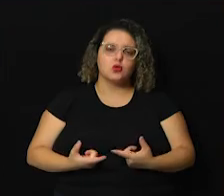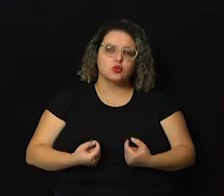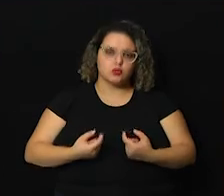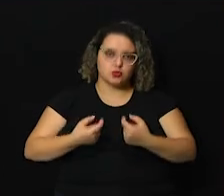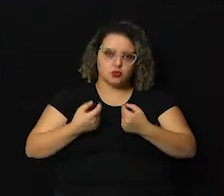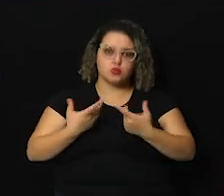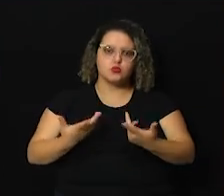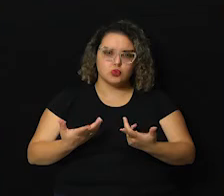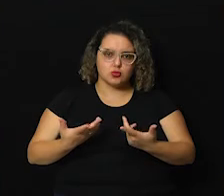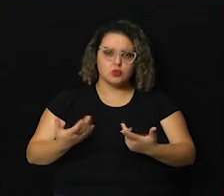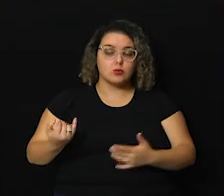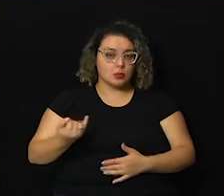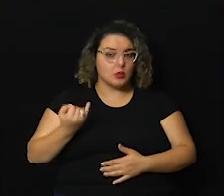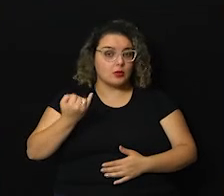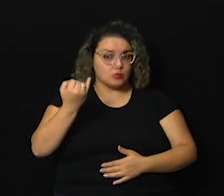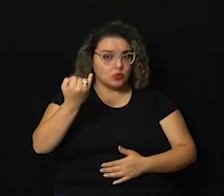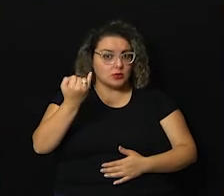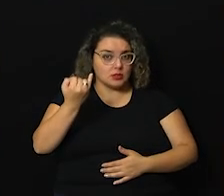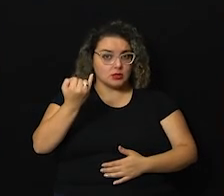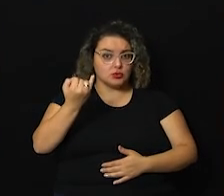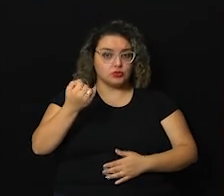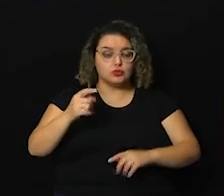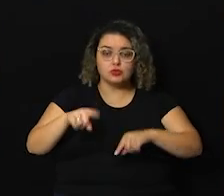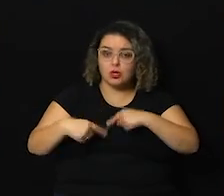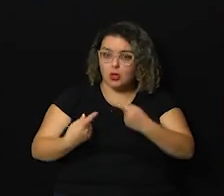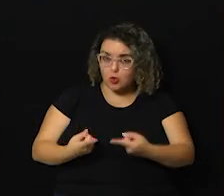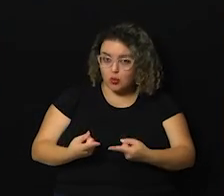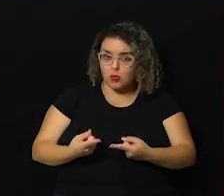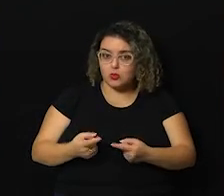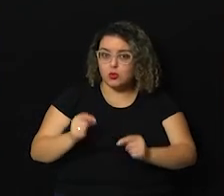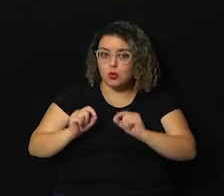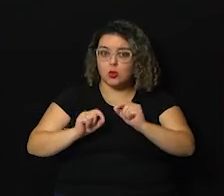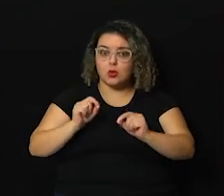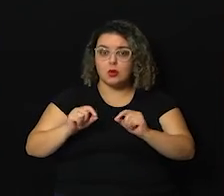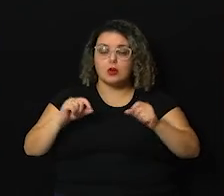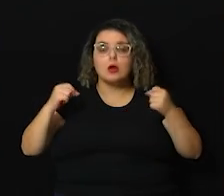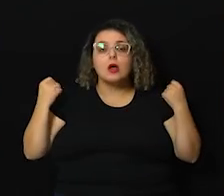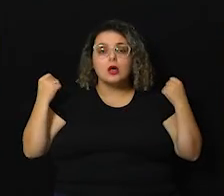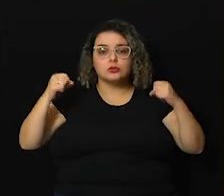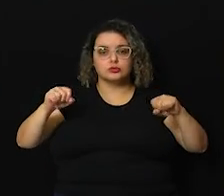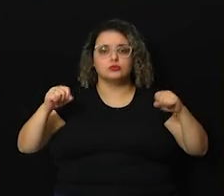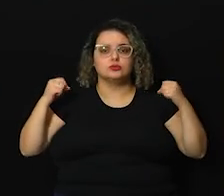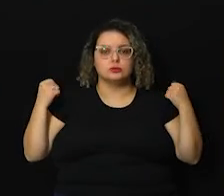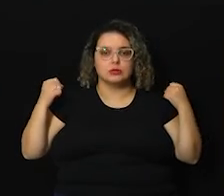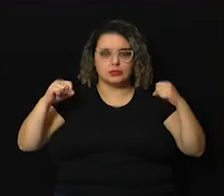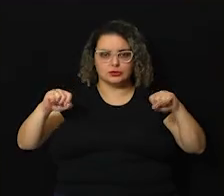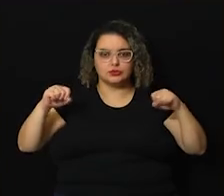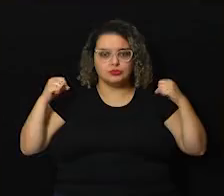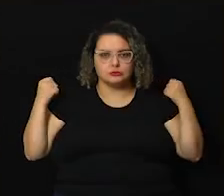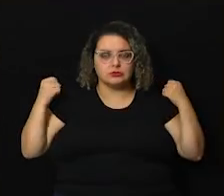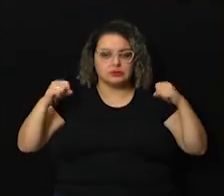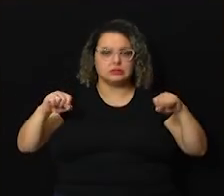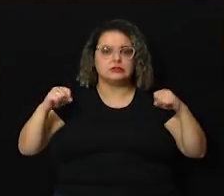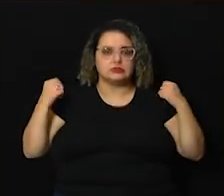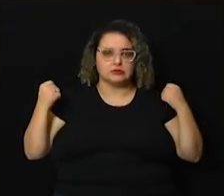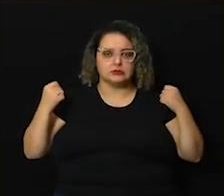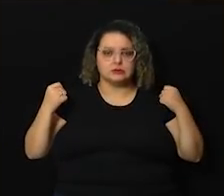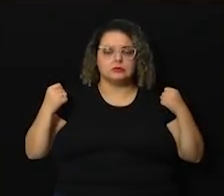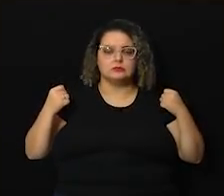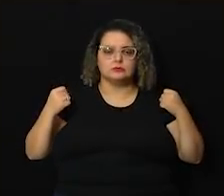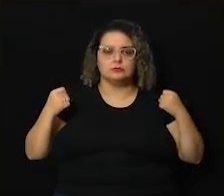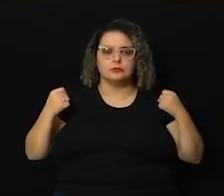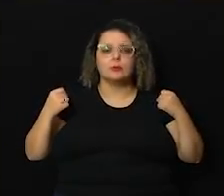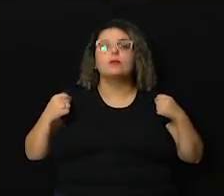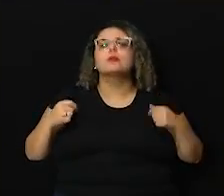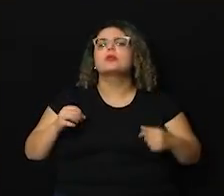uma situação importante. A outra situação é a atividade física. Atividade